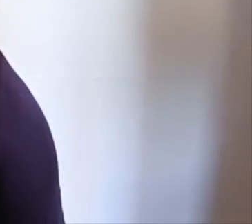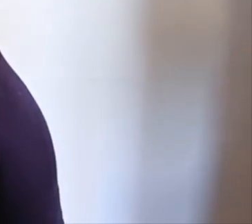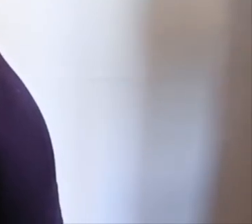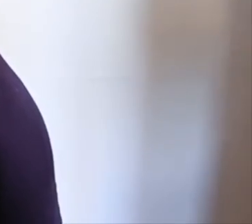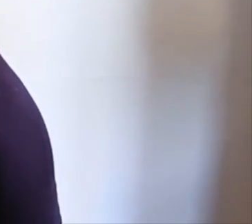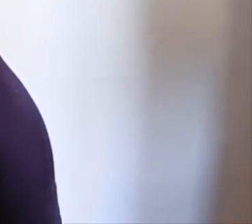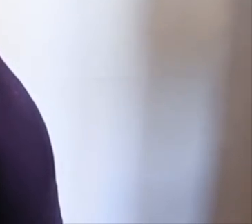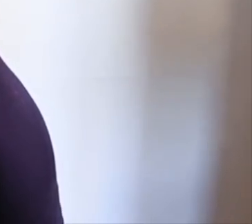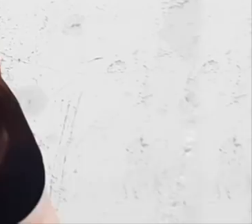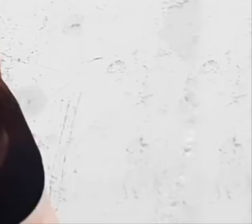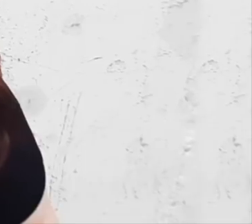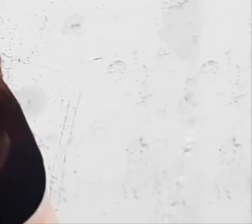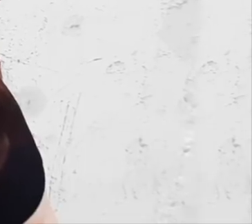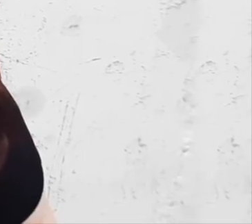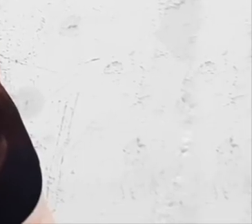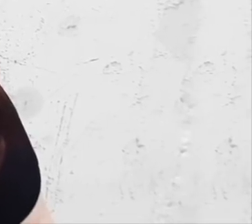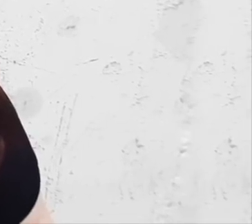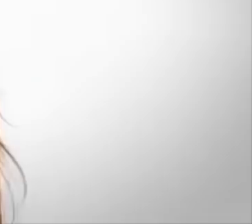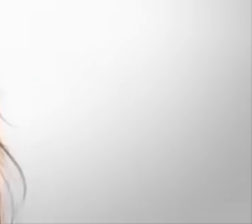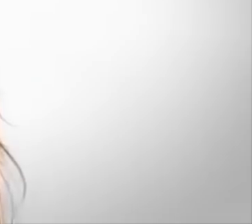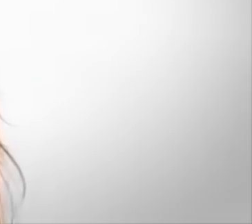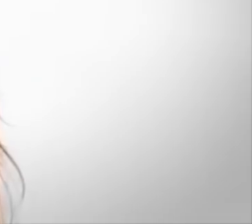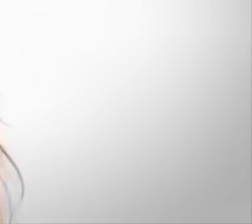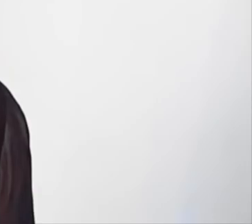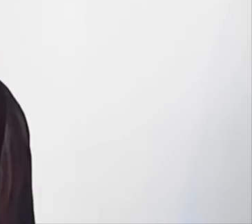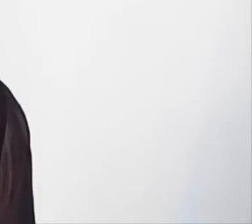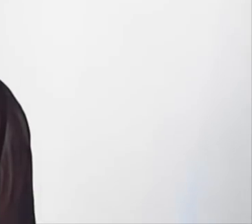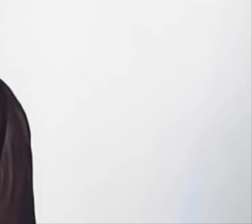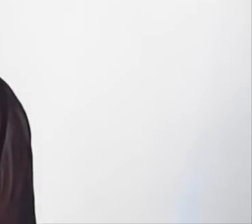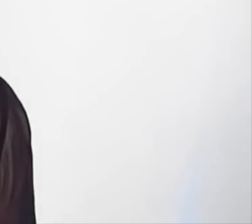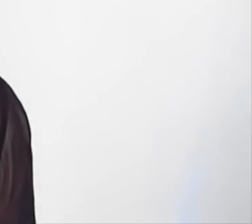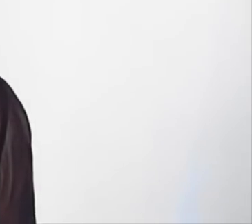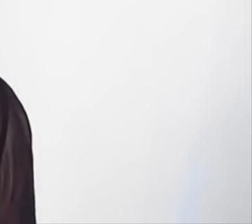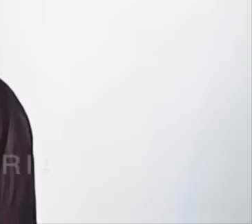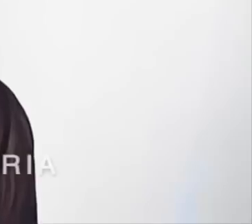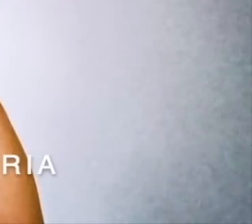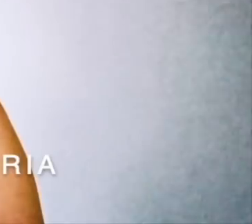seio, ó liberdade,